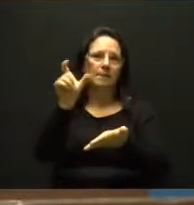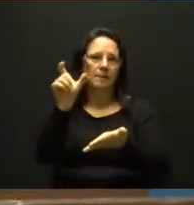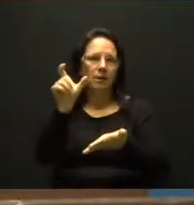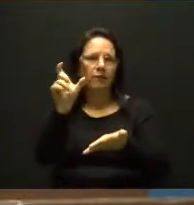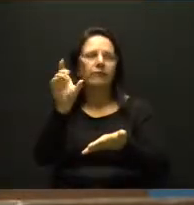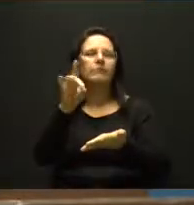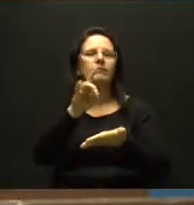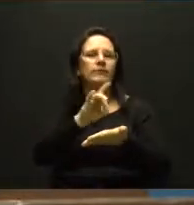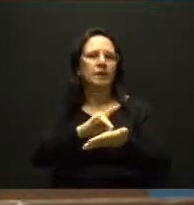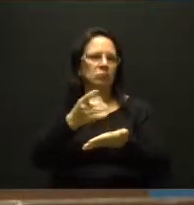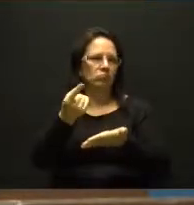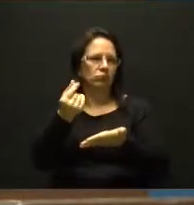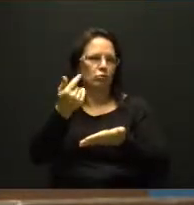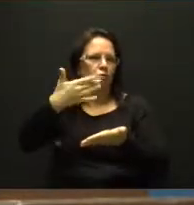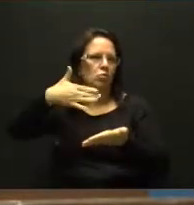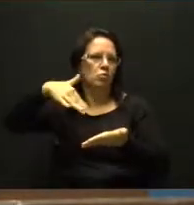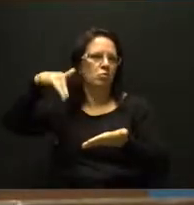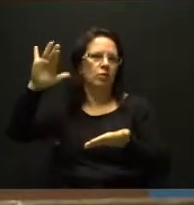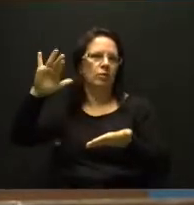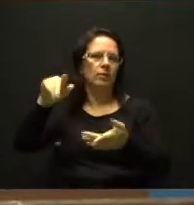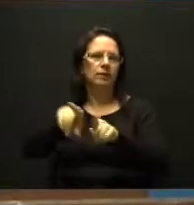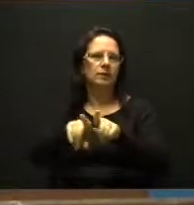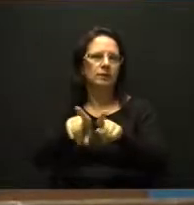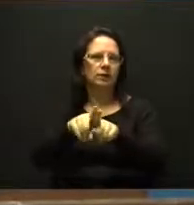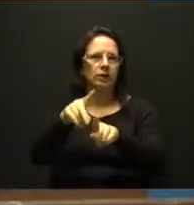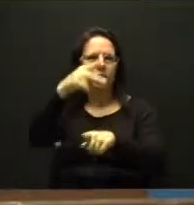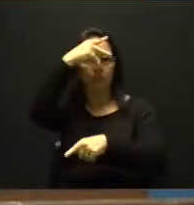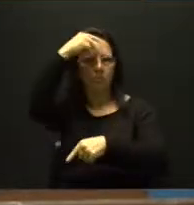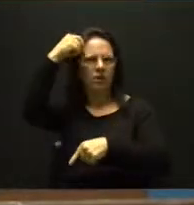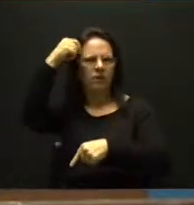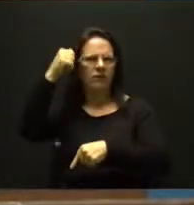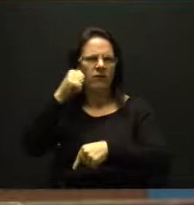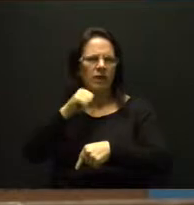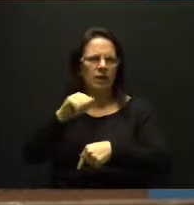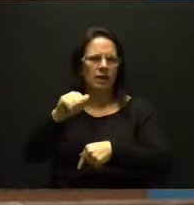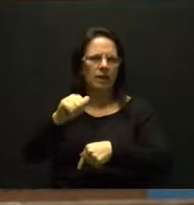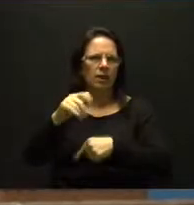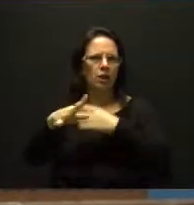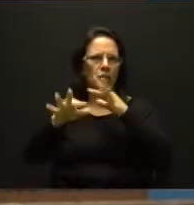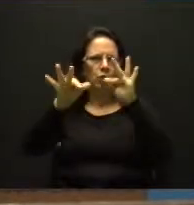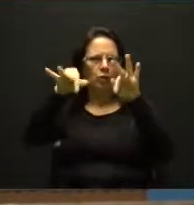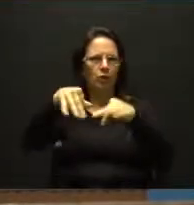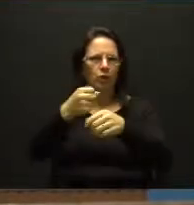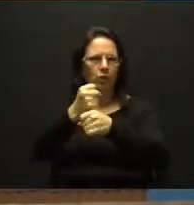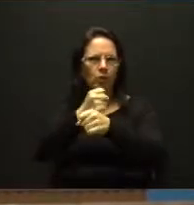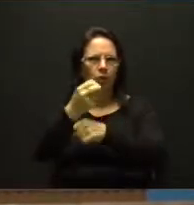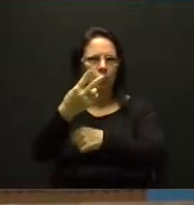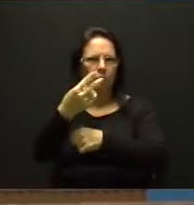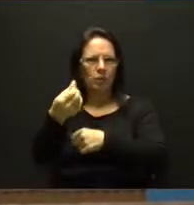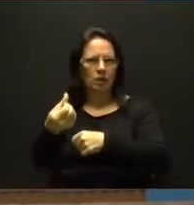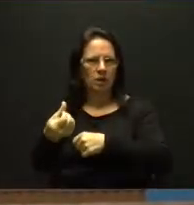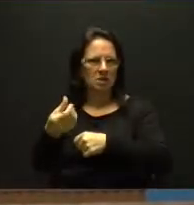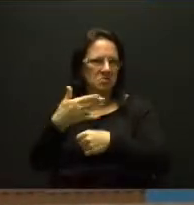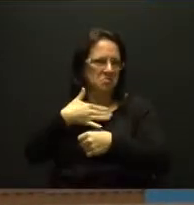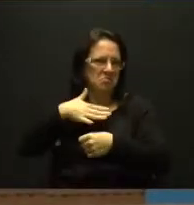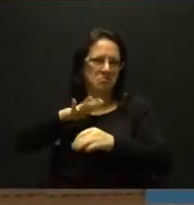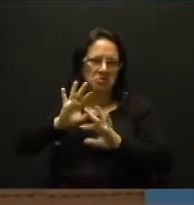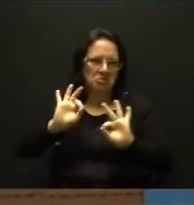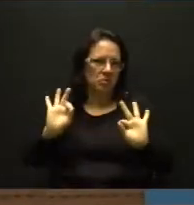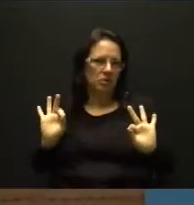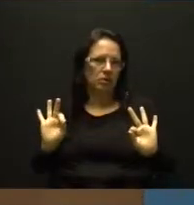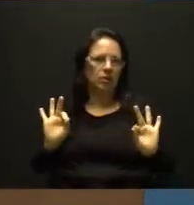mais que dinheiro e quando eu me comprometi com a prefeita estaria com ela até o final de 2016 quer algumas pessoas goste ou não